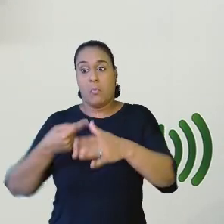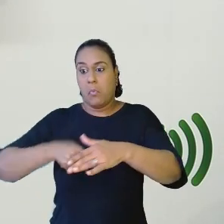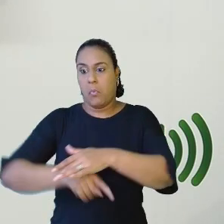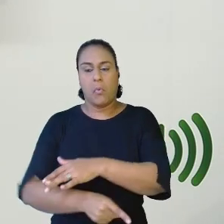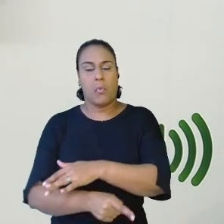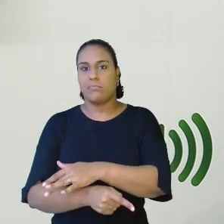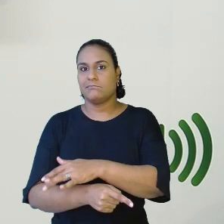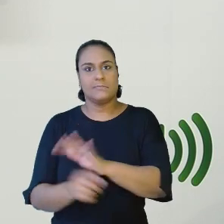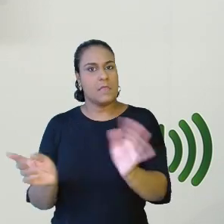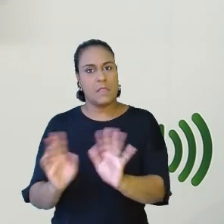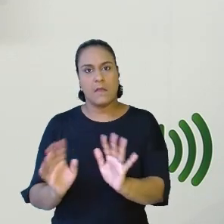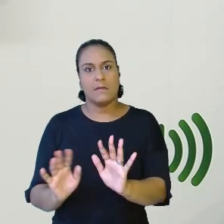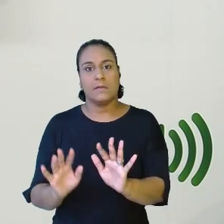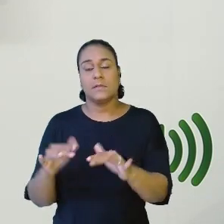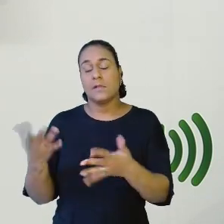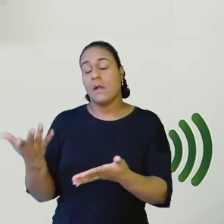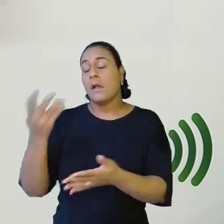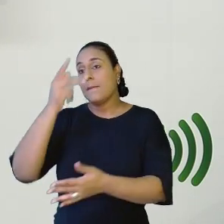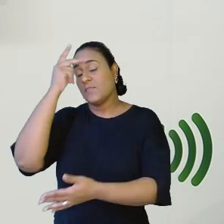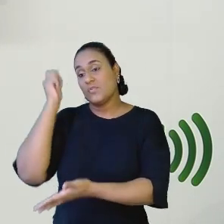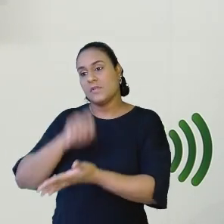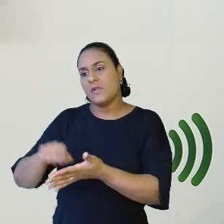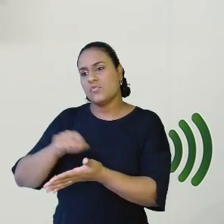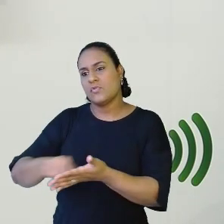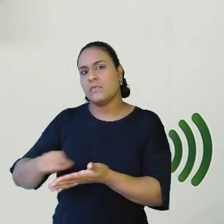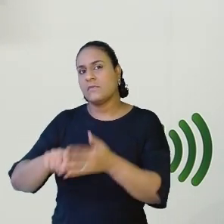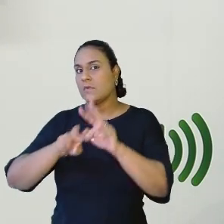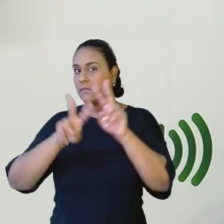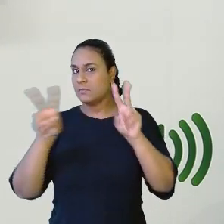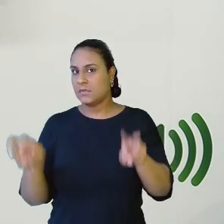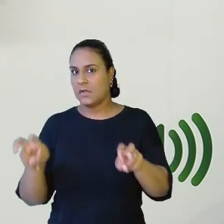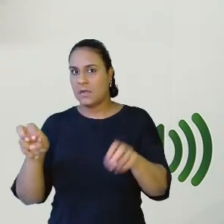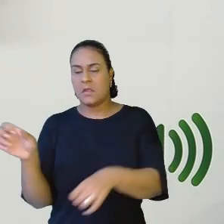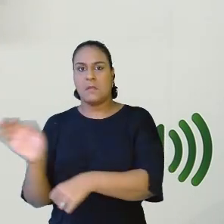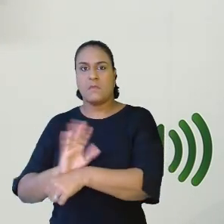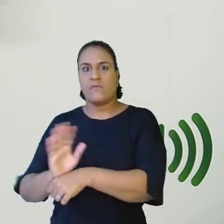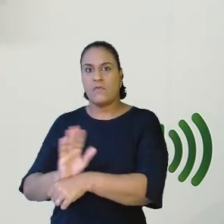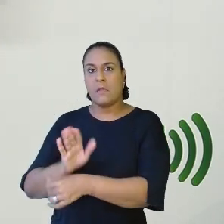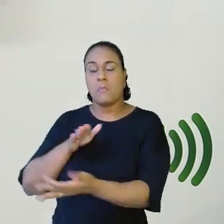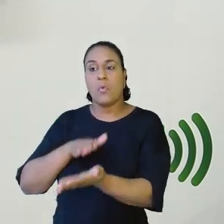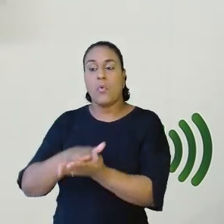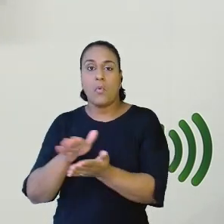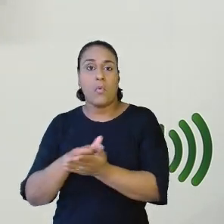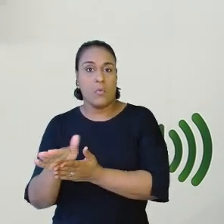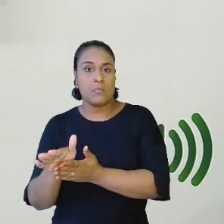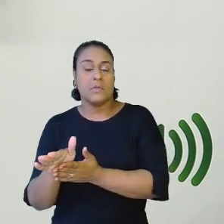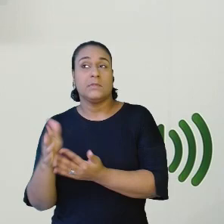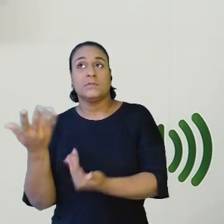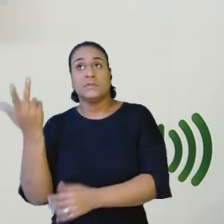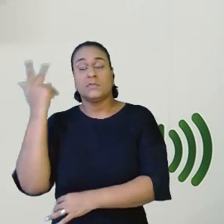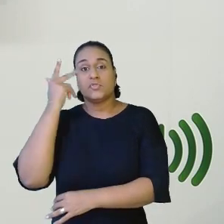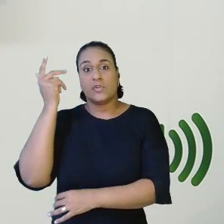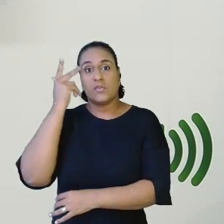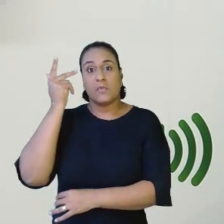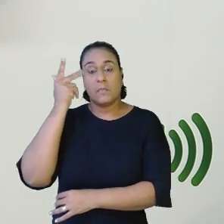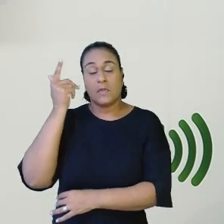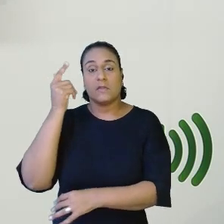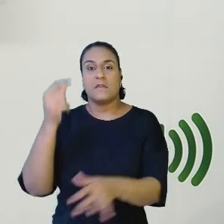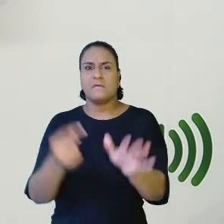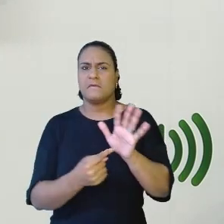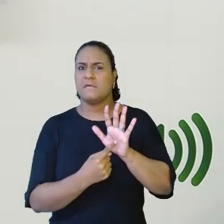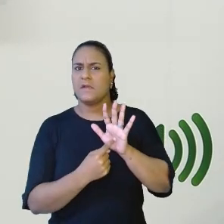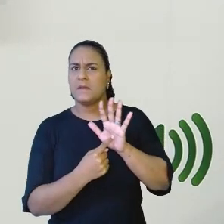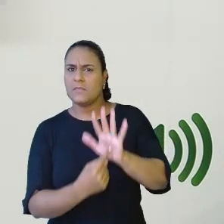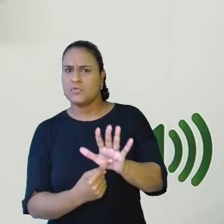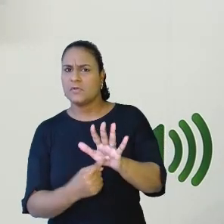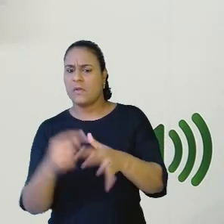lá escrevendo sobre aquele tema, aquele filme, aquela obra. E geralmente ele vai mostrar